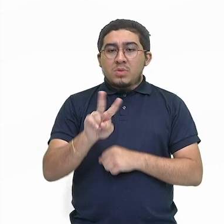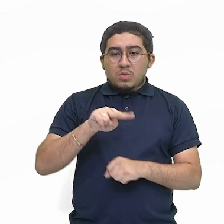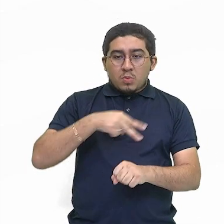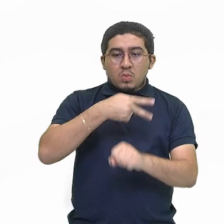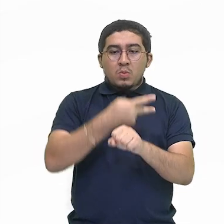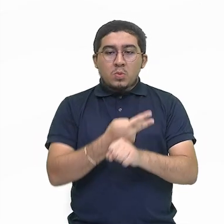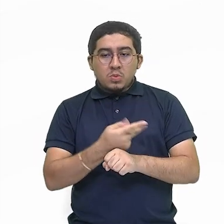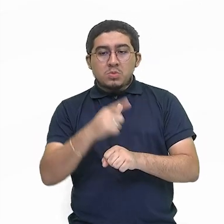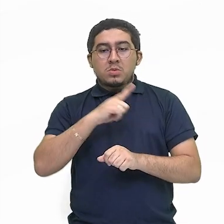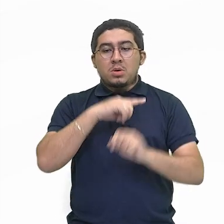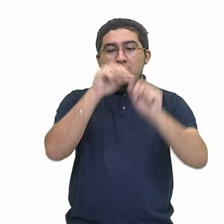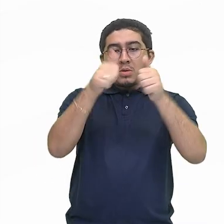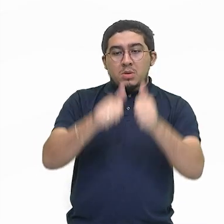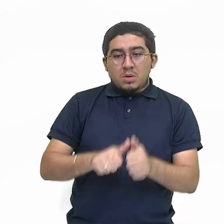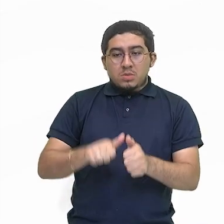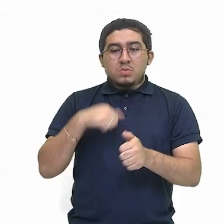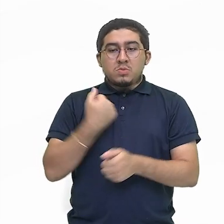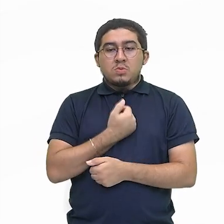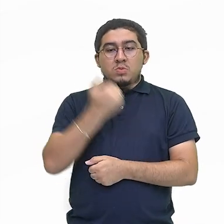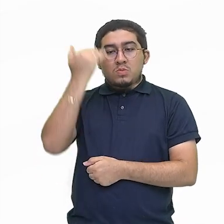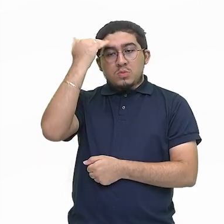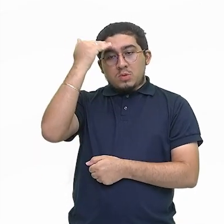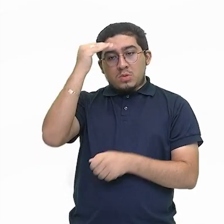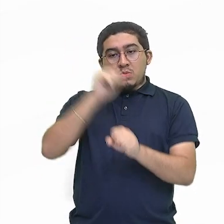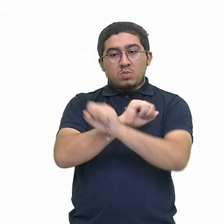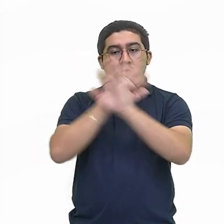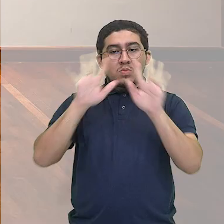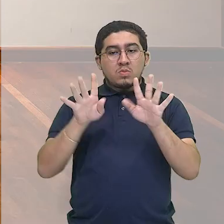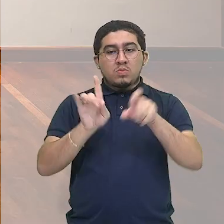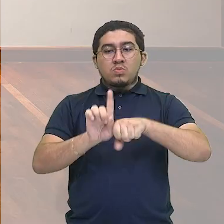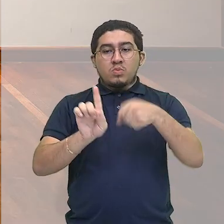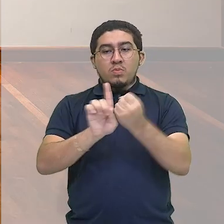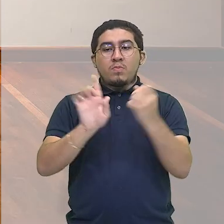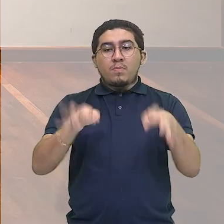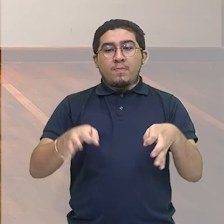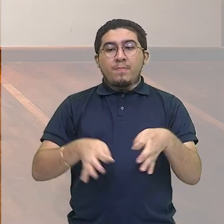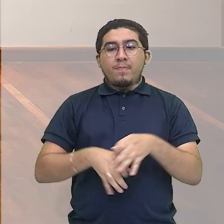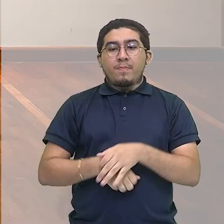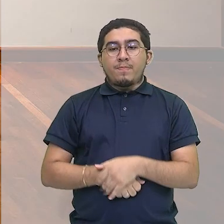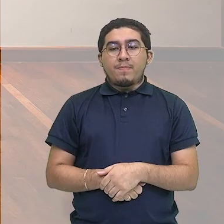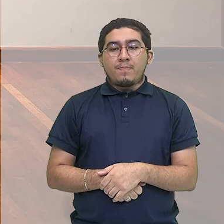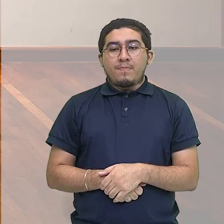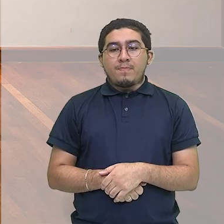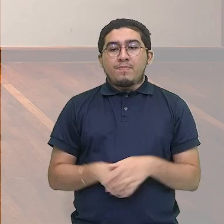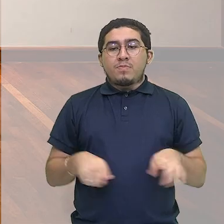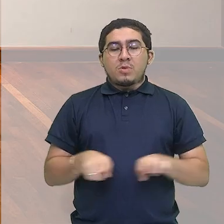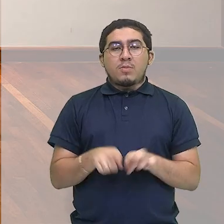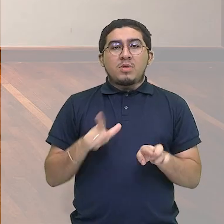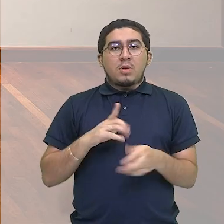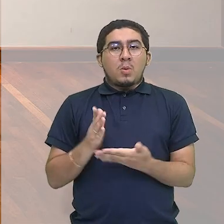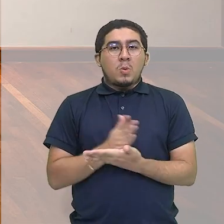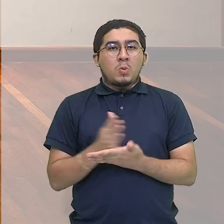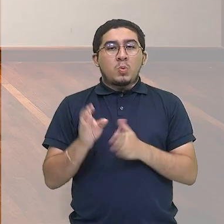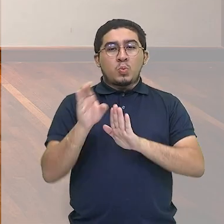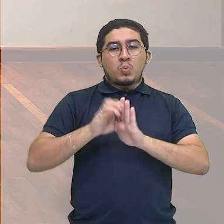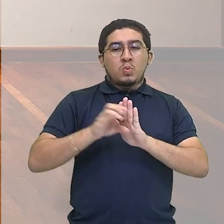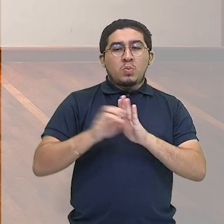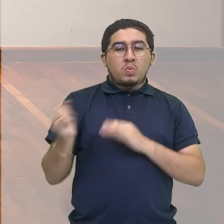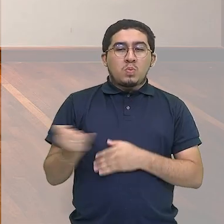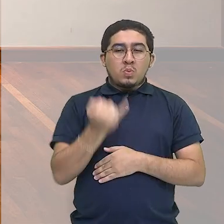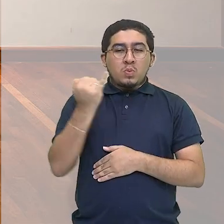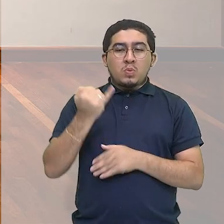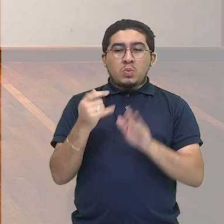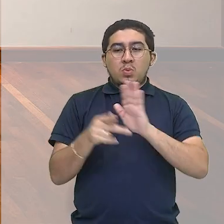do fato social que nós vamos entender a sociedade, certo? E ele, então, traz aí alguns conceitos importantes para